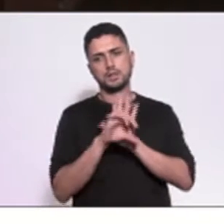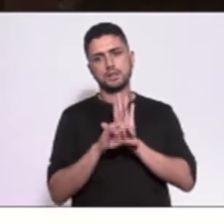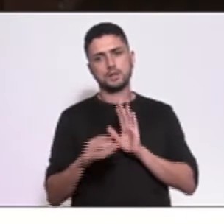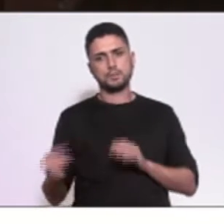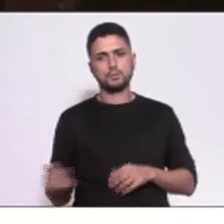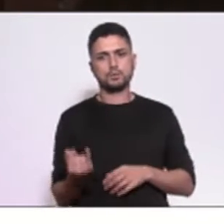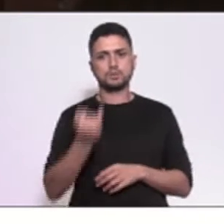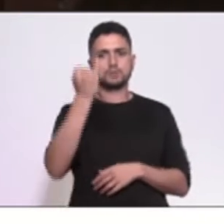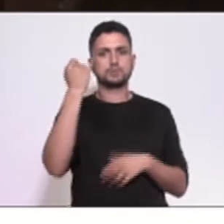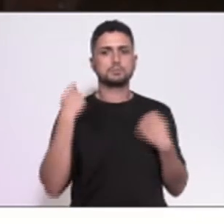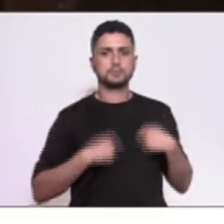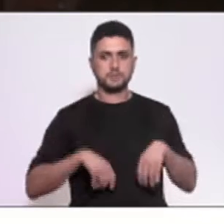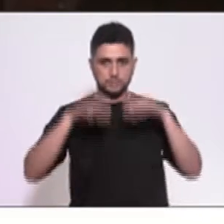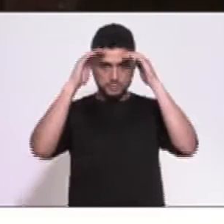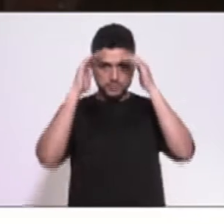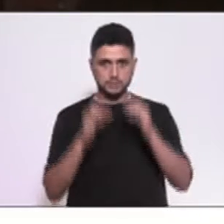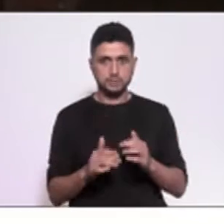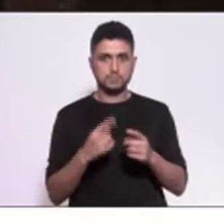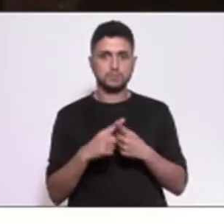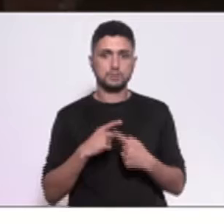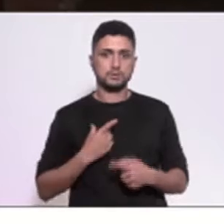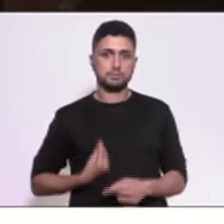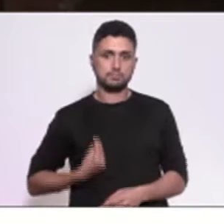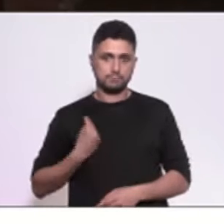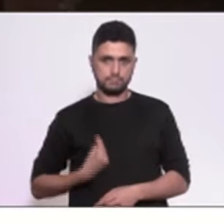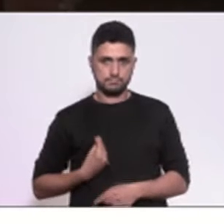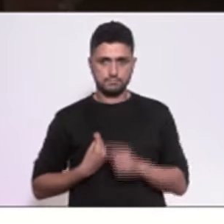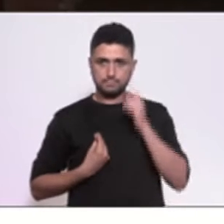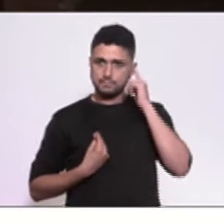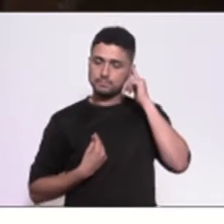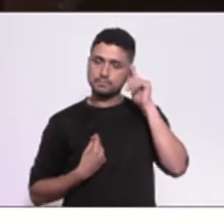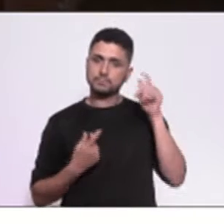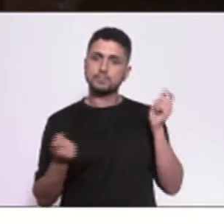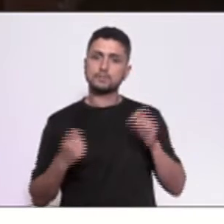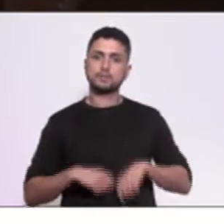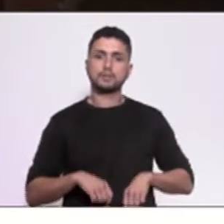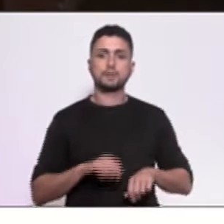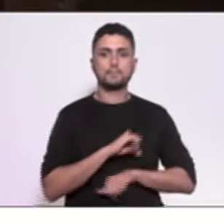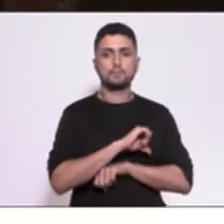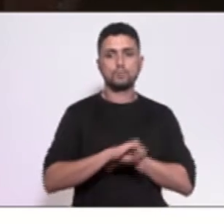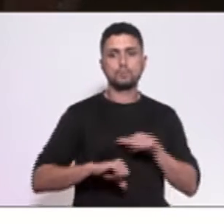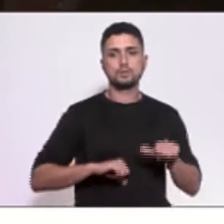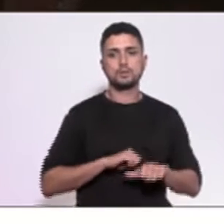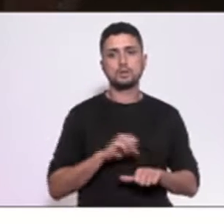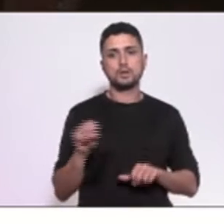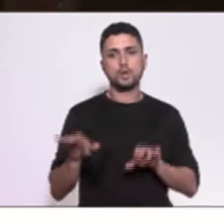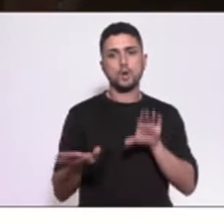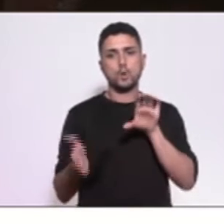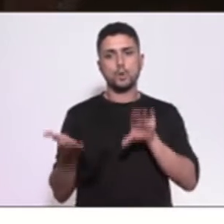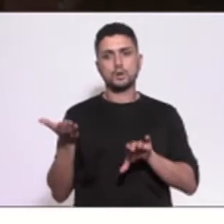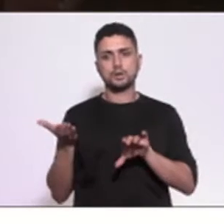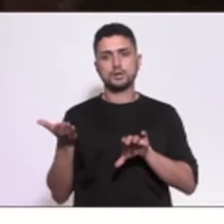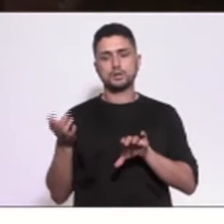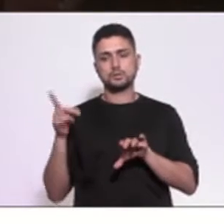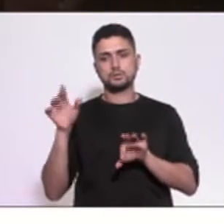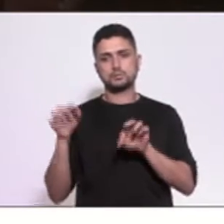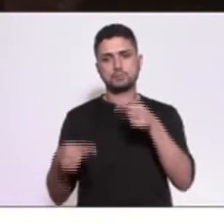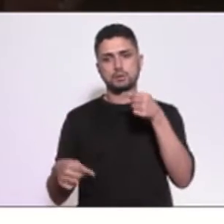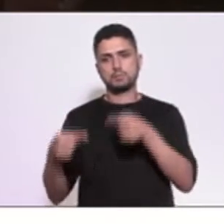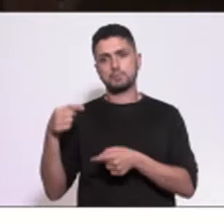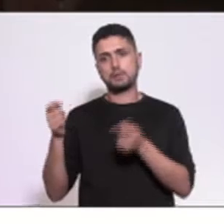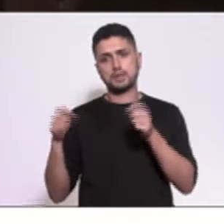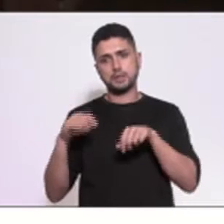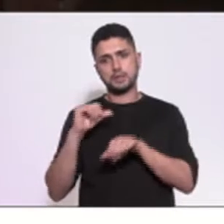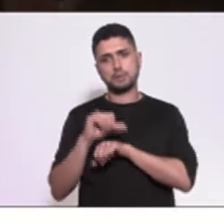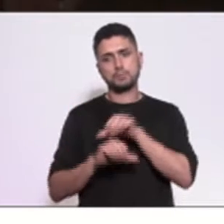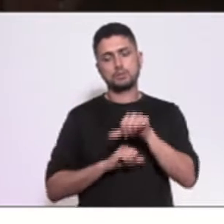ser cumpridas por estar em vigor e que só podem ser modificadas pelo Congresso Nacional através de